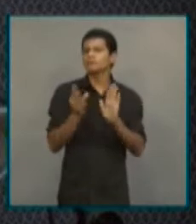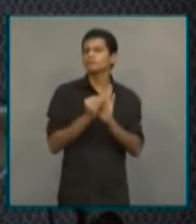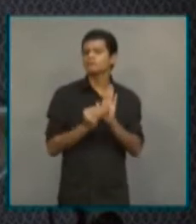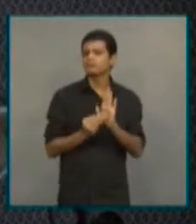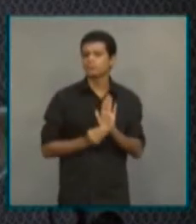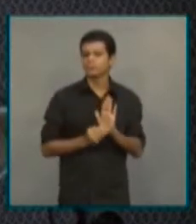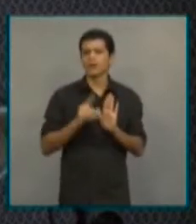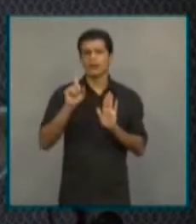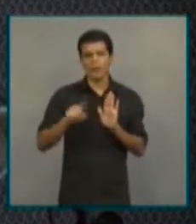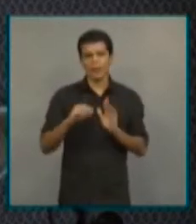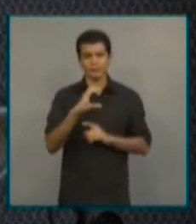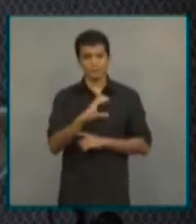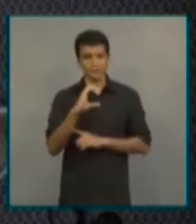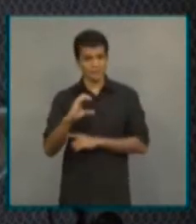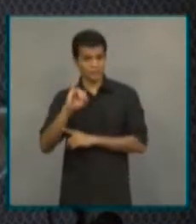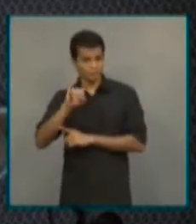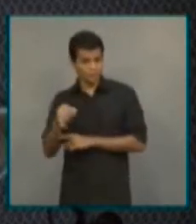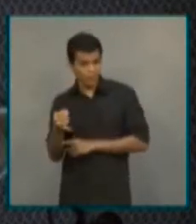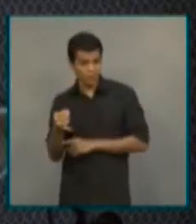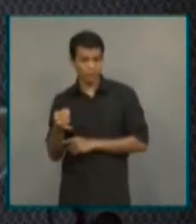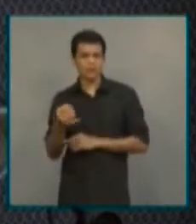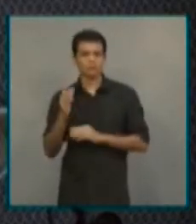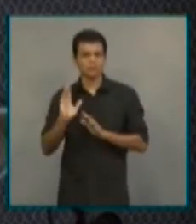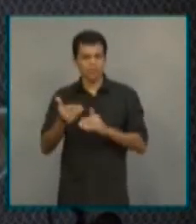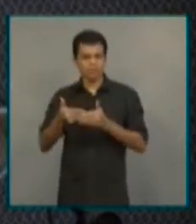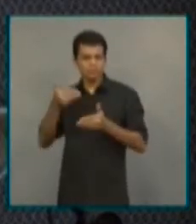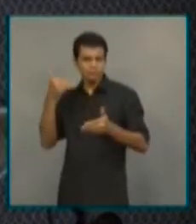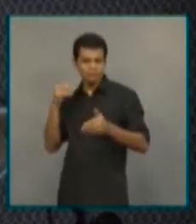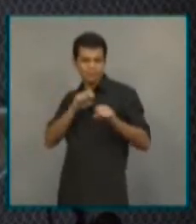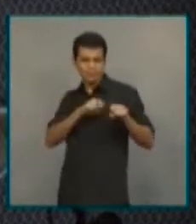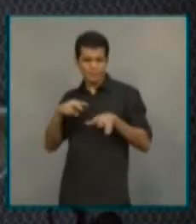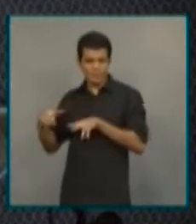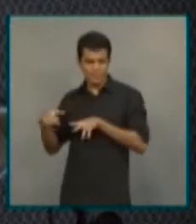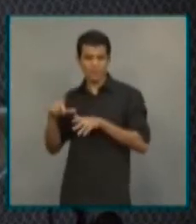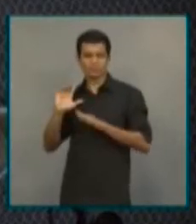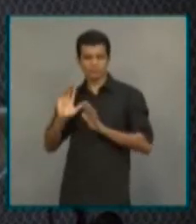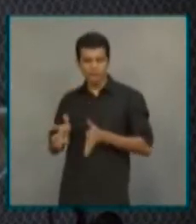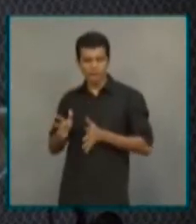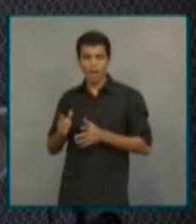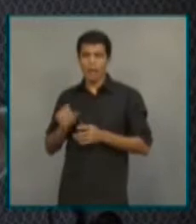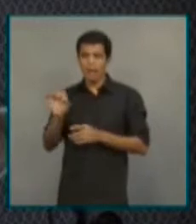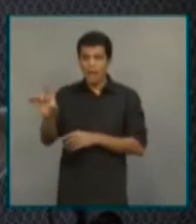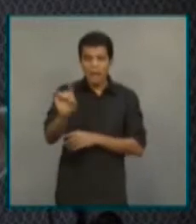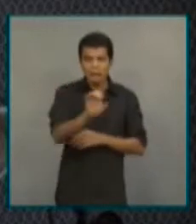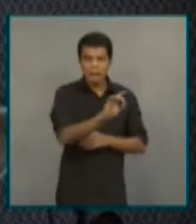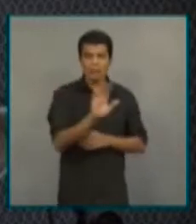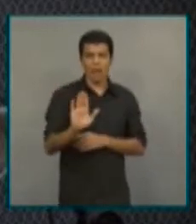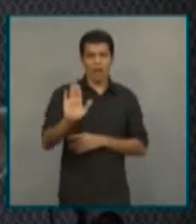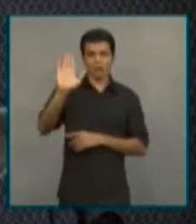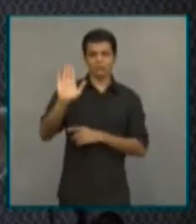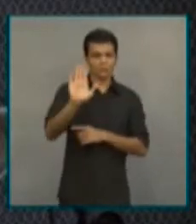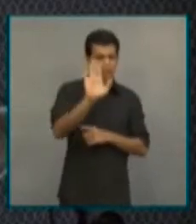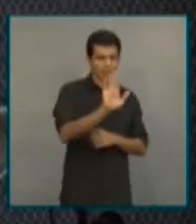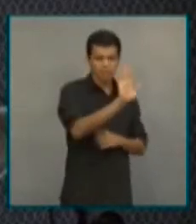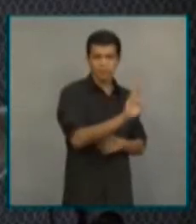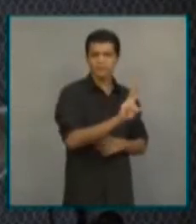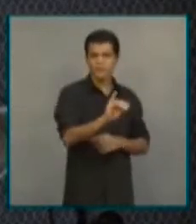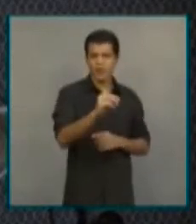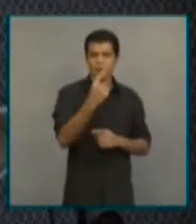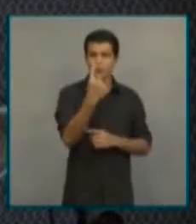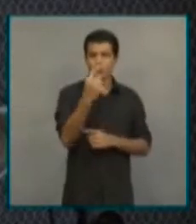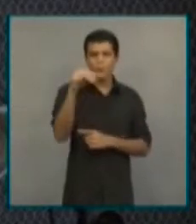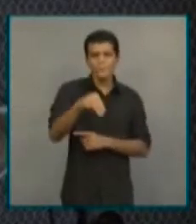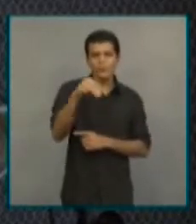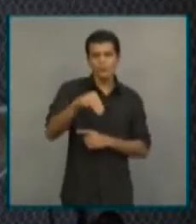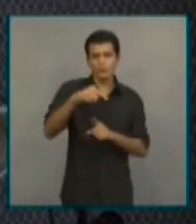no decorrer desta semana. Cada candidato terá 1 minuto e meio para responder. Teremos um